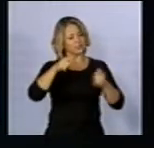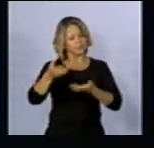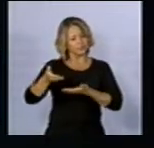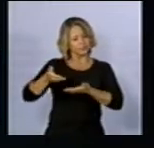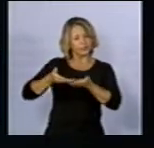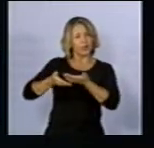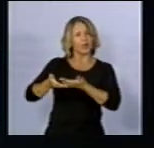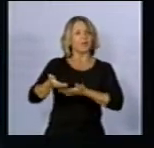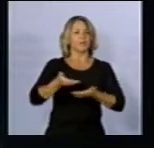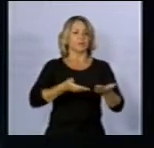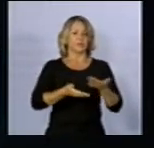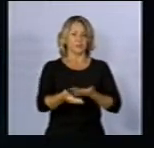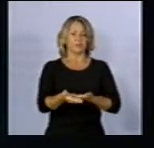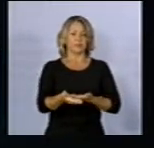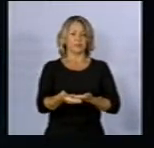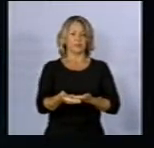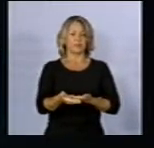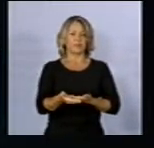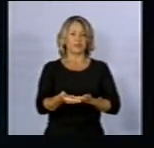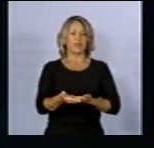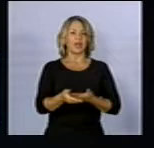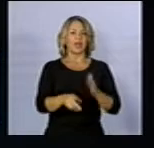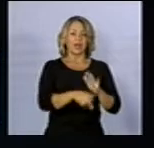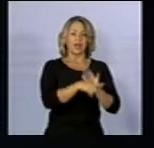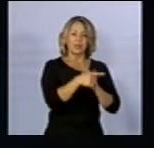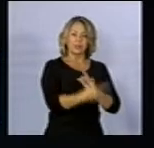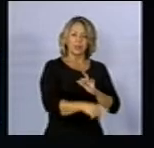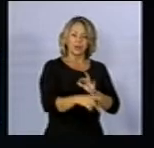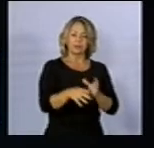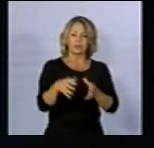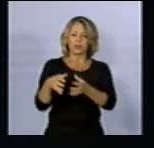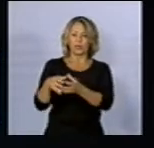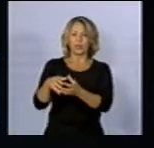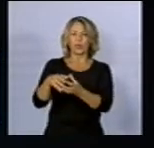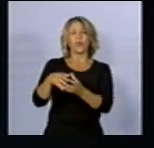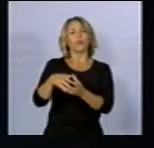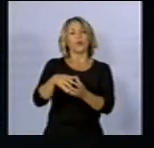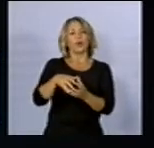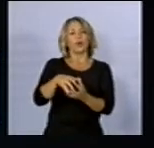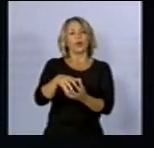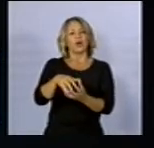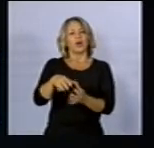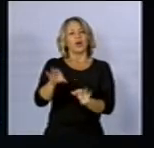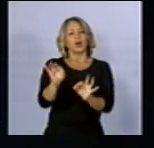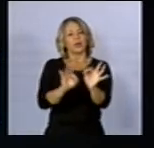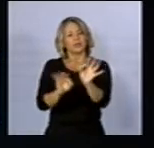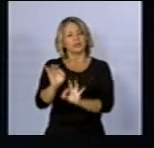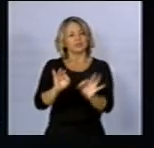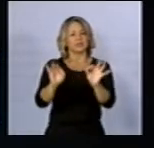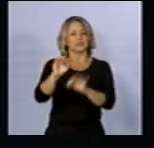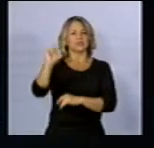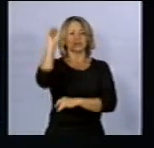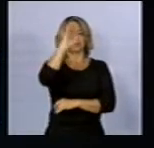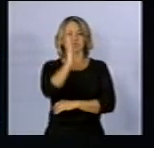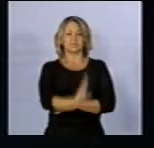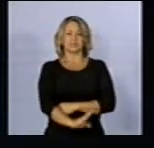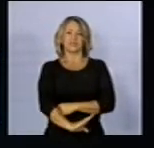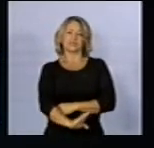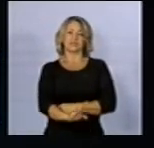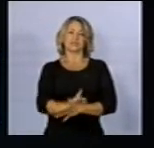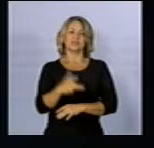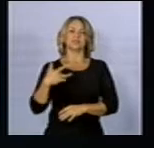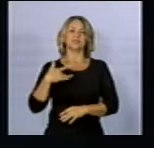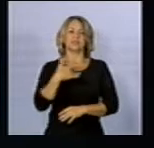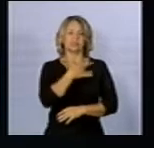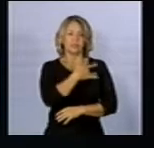associação. A própria Organização Mundial da Saúde, que define os limites, né, de